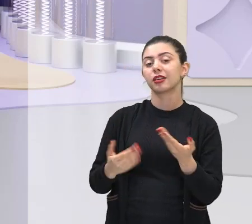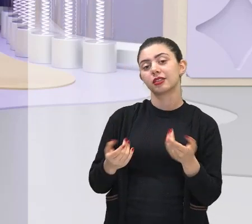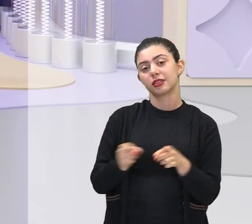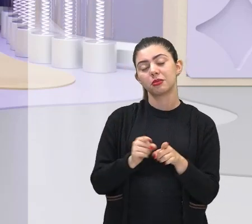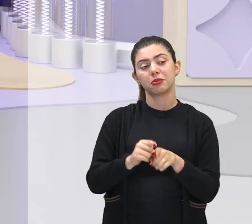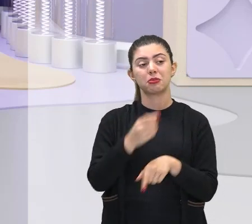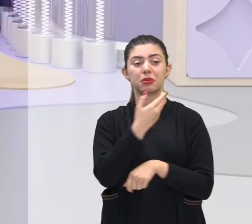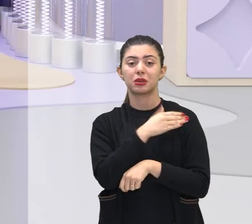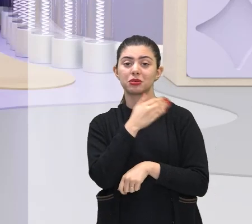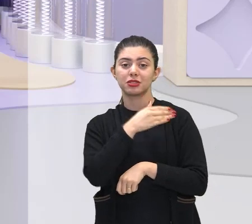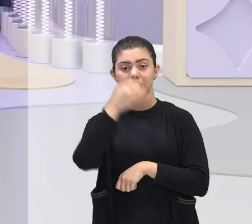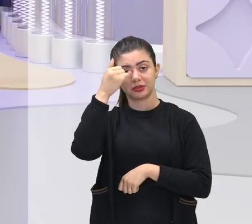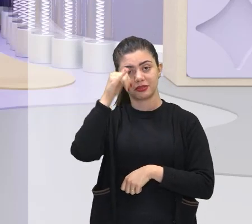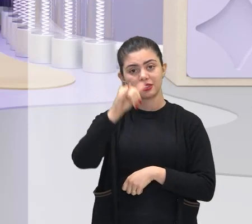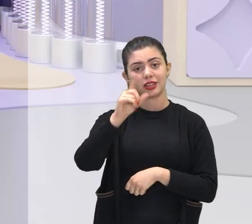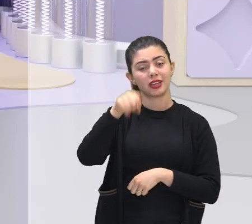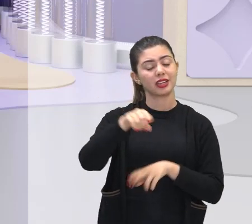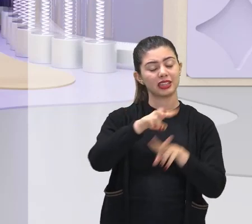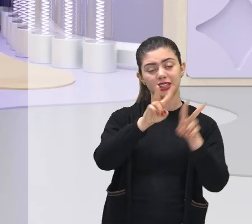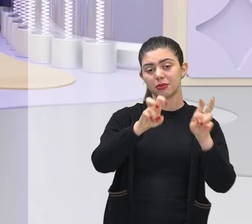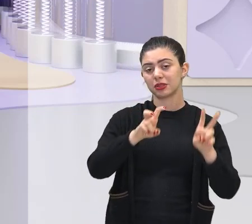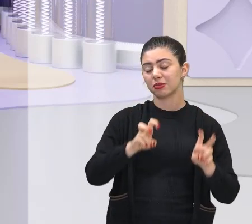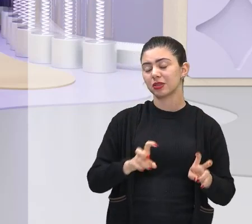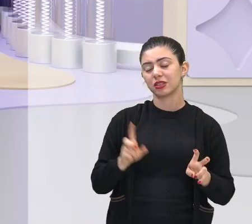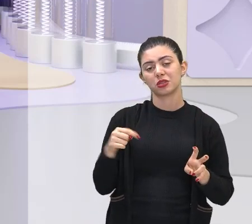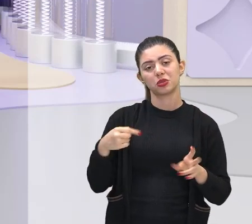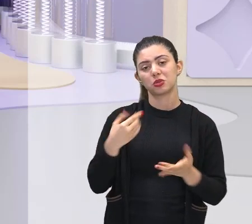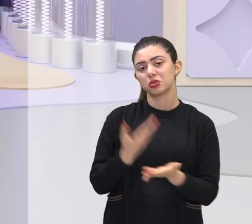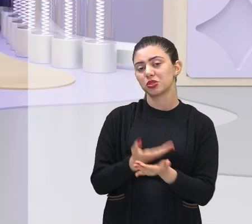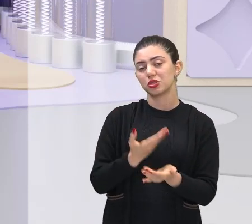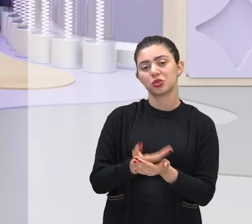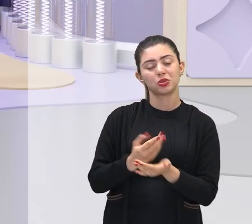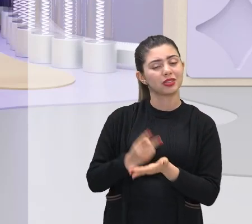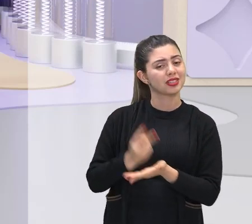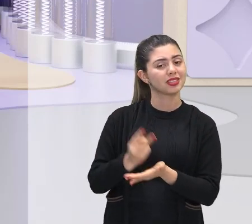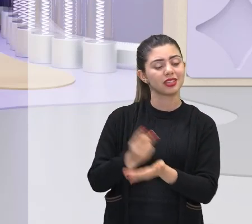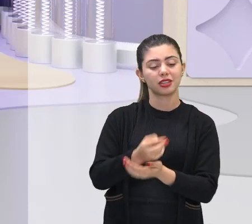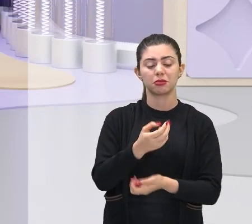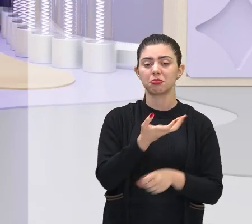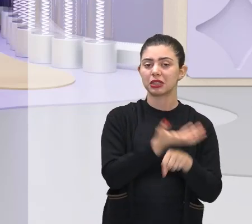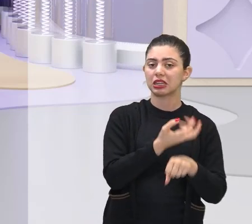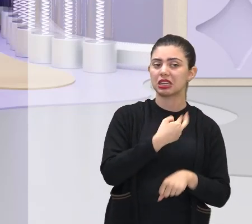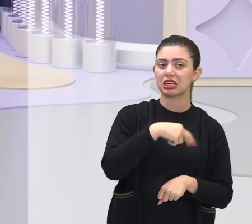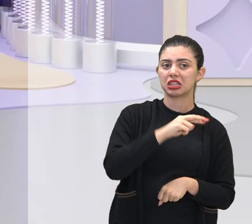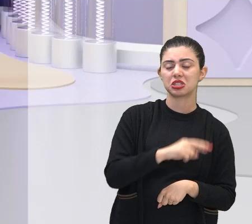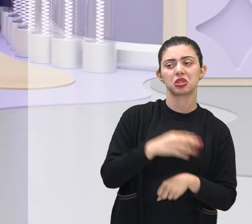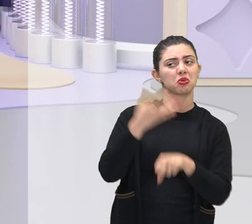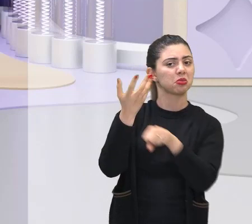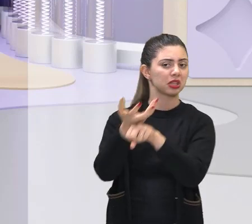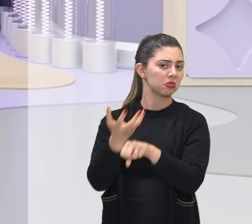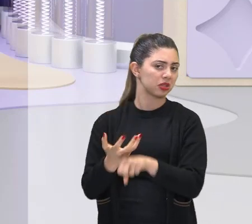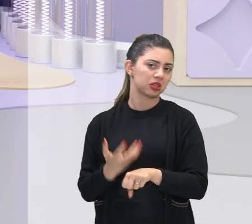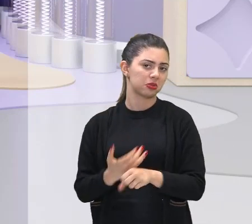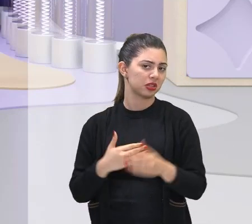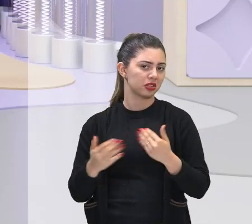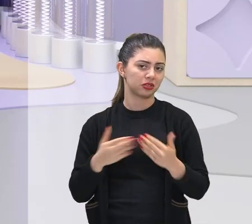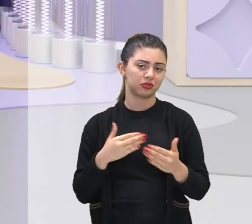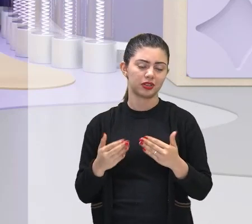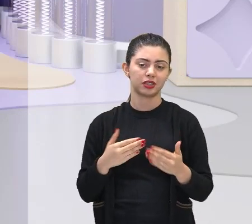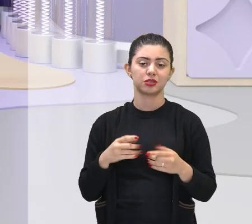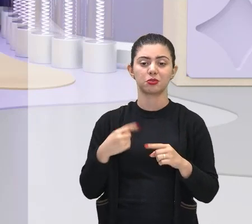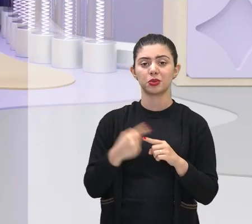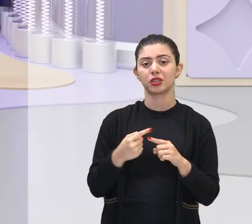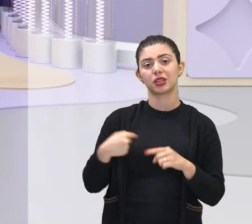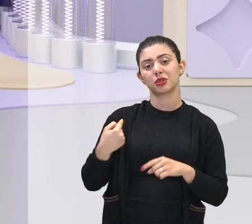preconceito, são assuntos sempre recorrentes, seja no ensino religioso, seja em outras disciplinas, porque nós estamos na